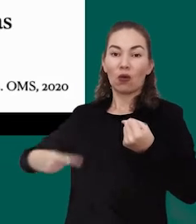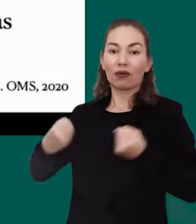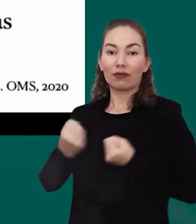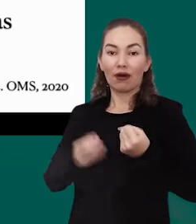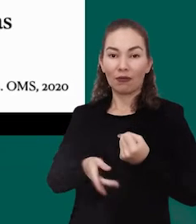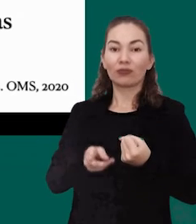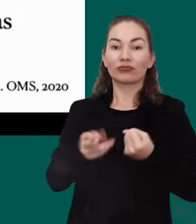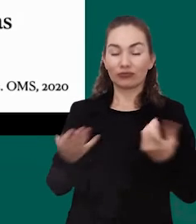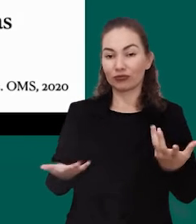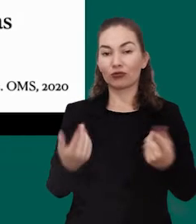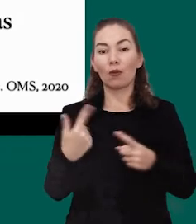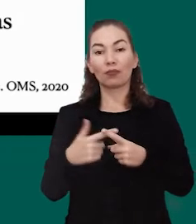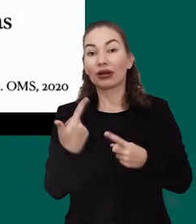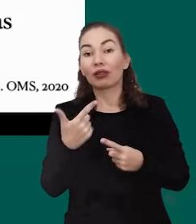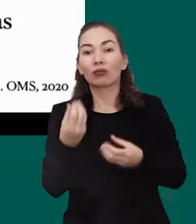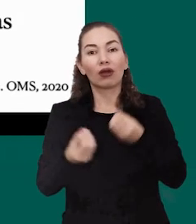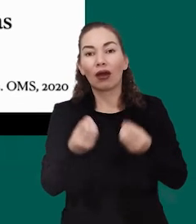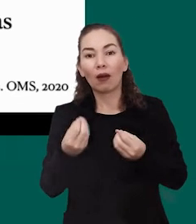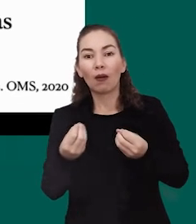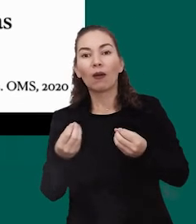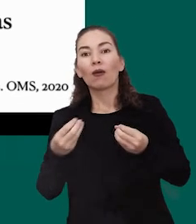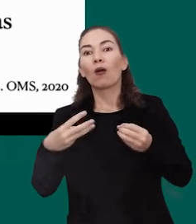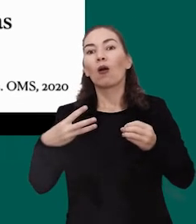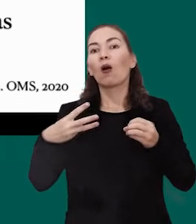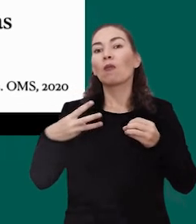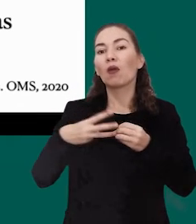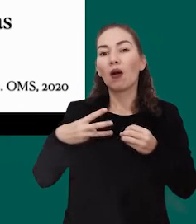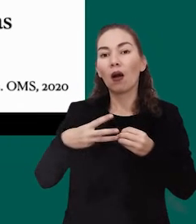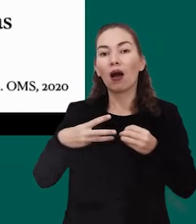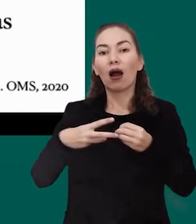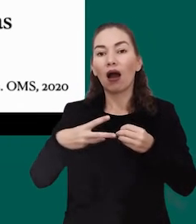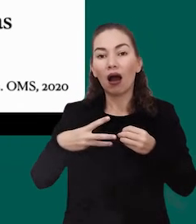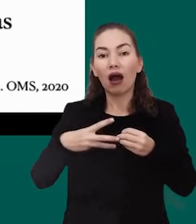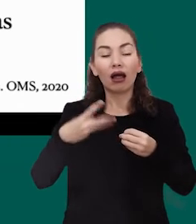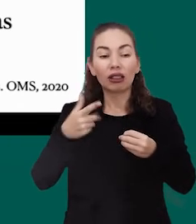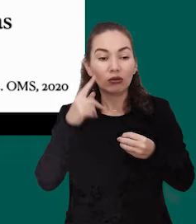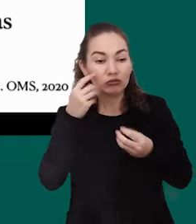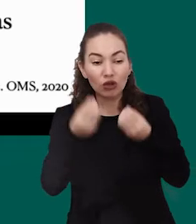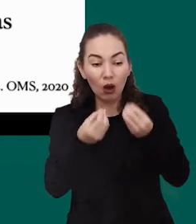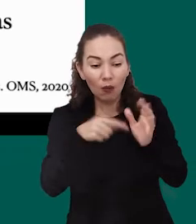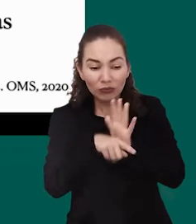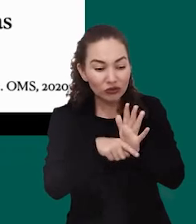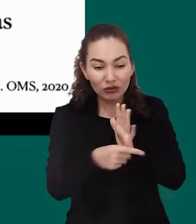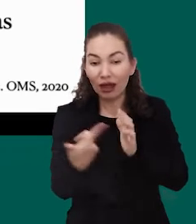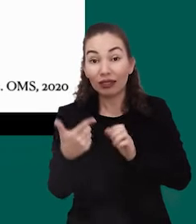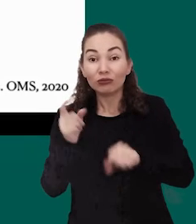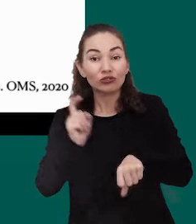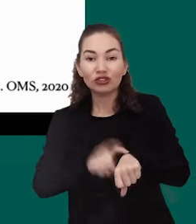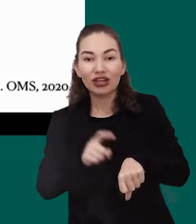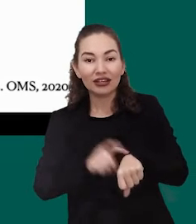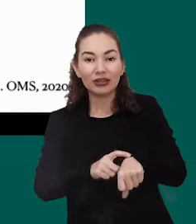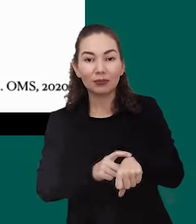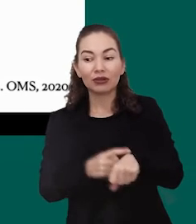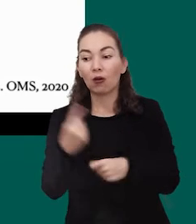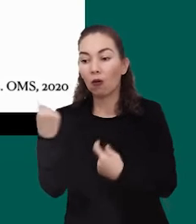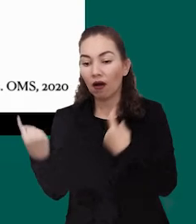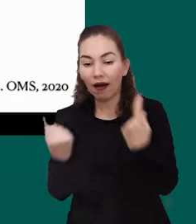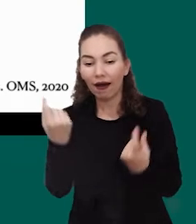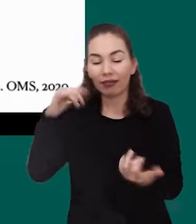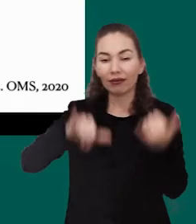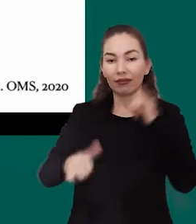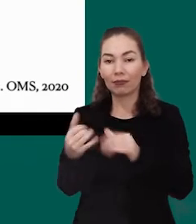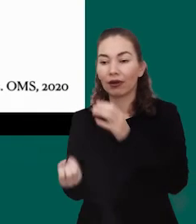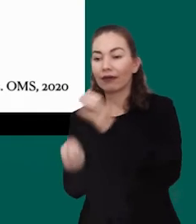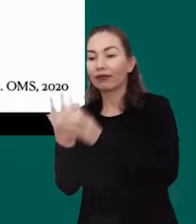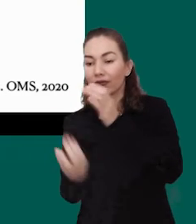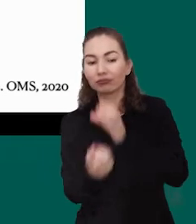como o vírus entra na célula, como o vírus pode gerar imunidade. Então, cada laboratório foi criando a sua própria estratégia e vendo se dá